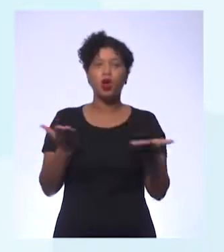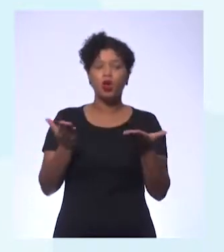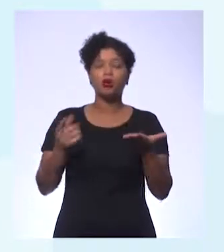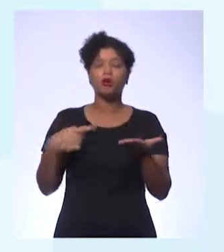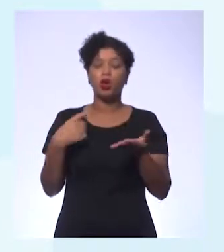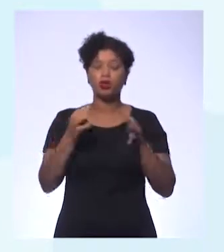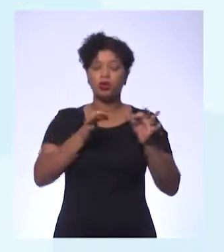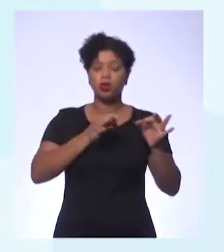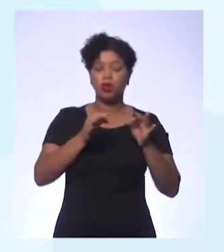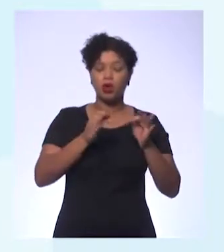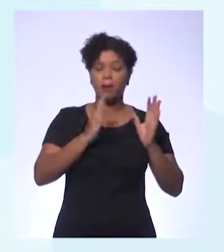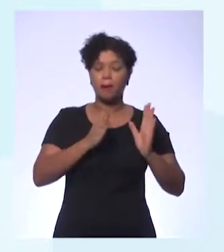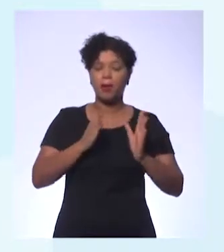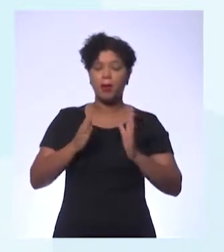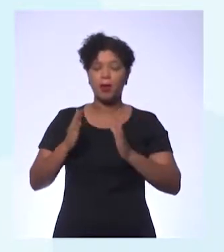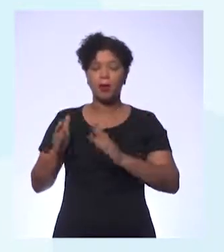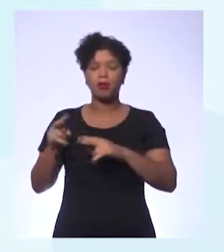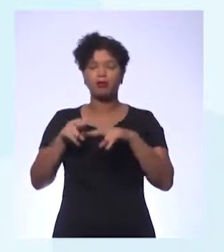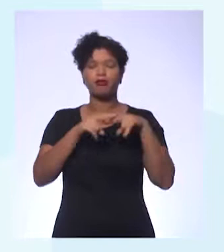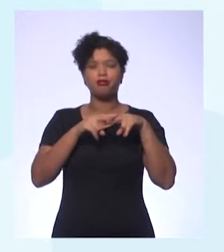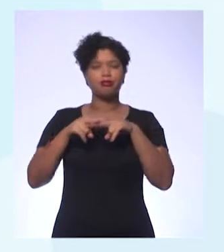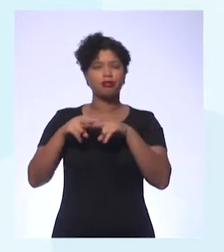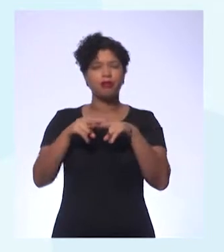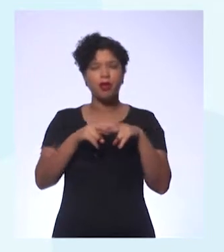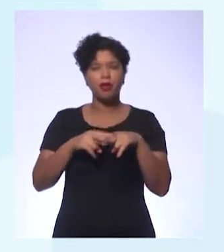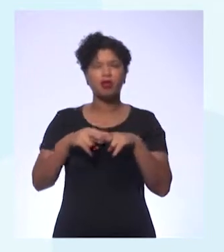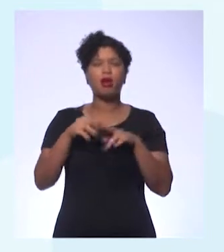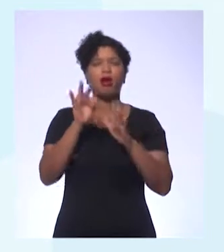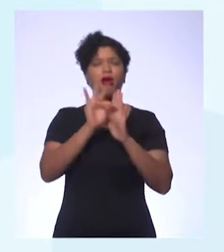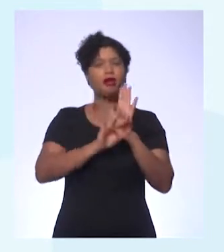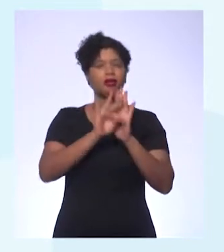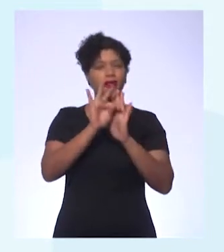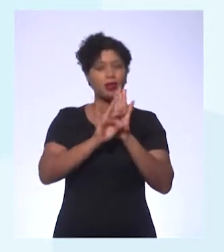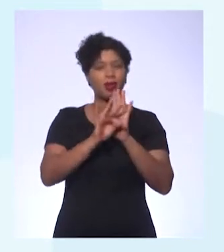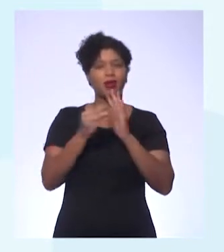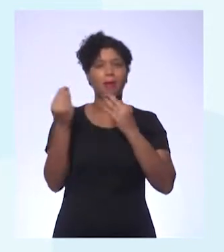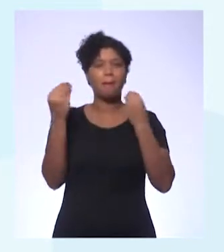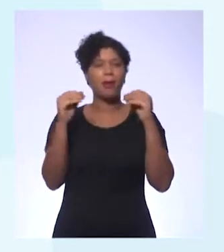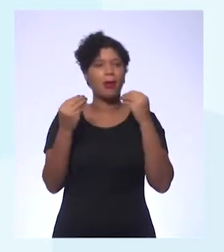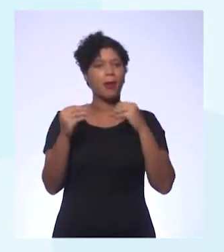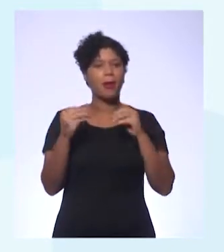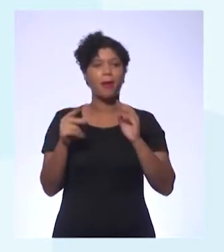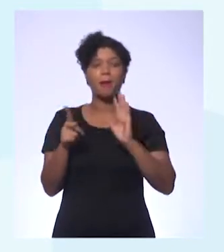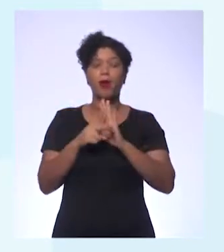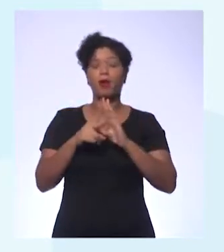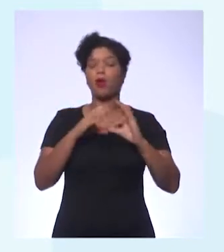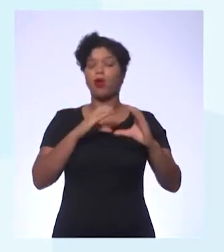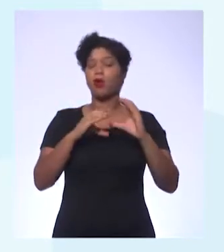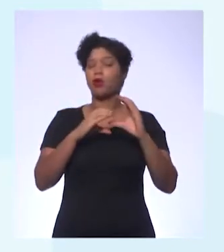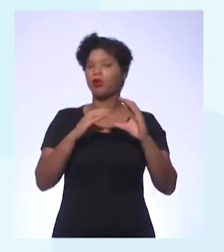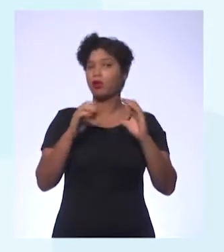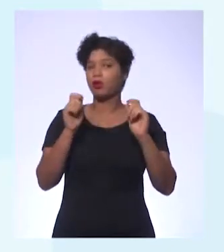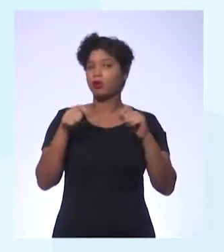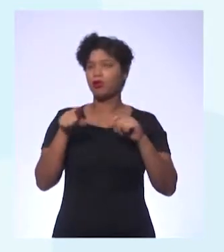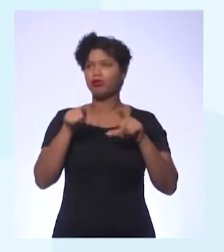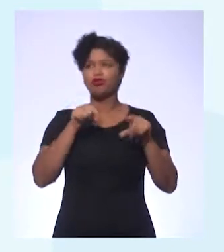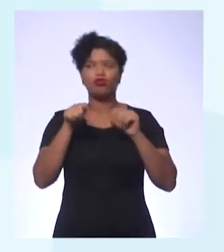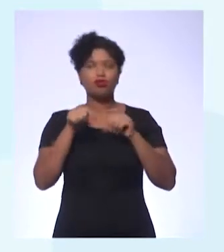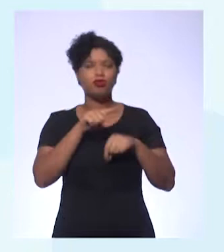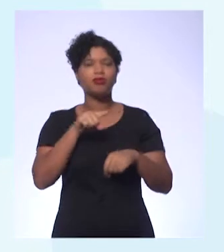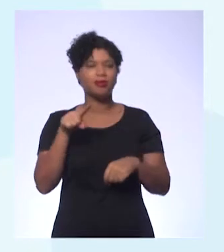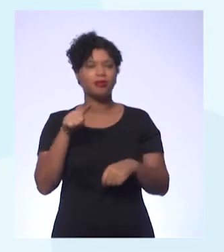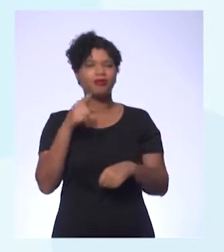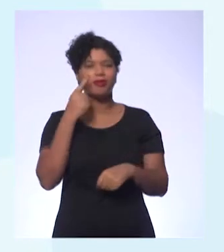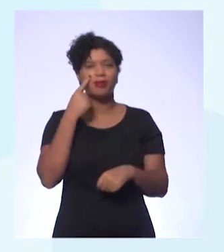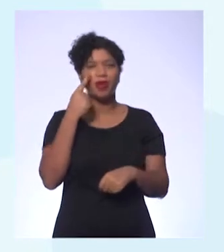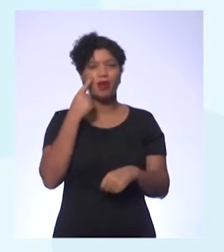planejar, revisar, publicar a escrita de textos de acordo com o meio de comunicação. Nessa aula, então, nós